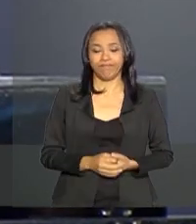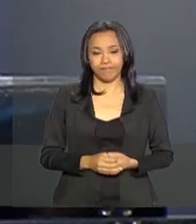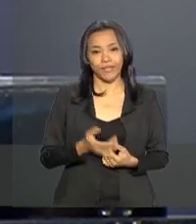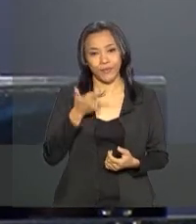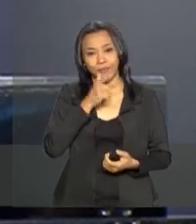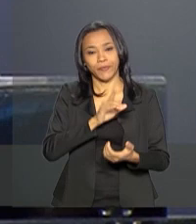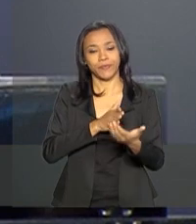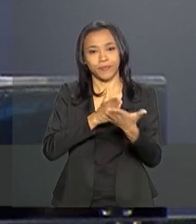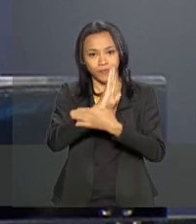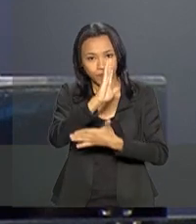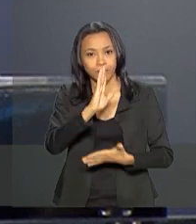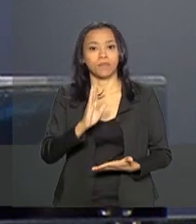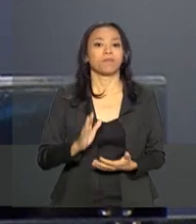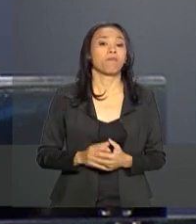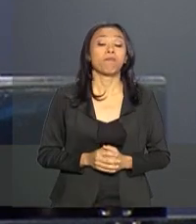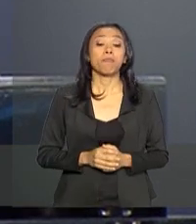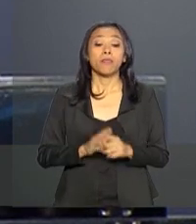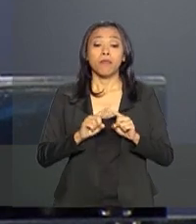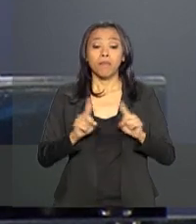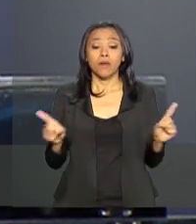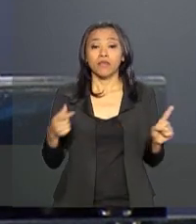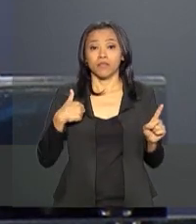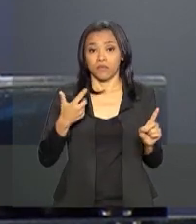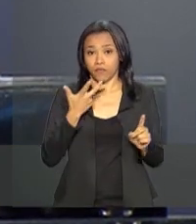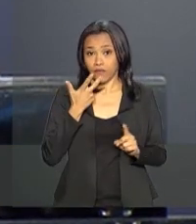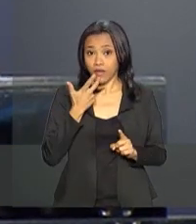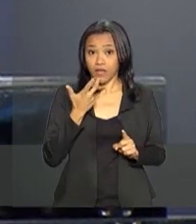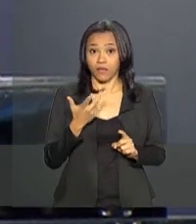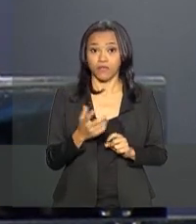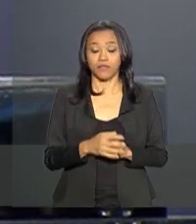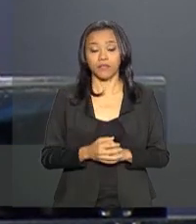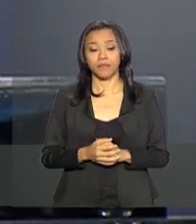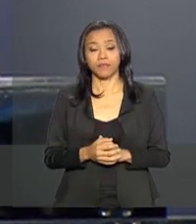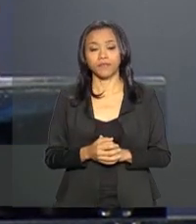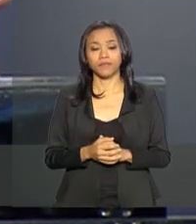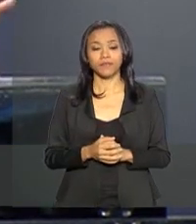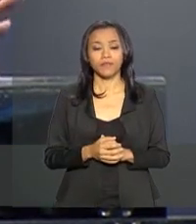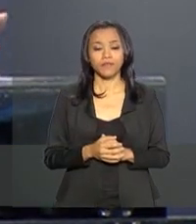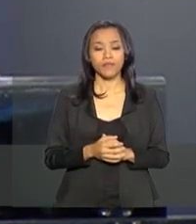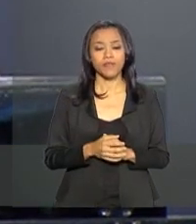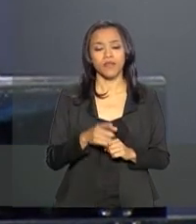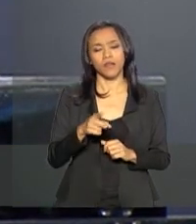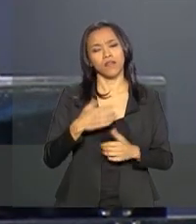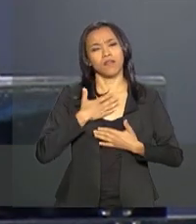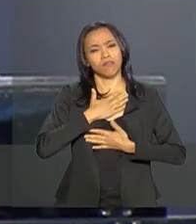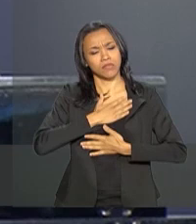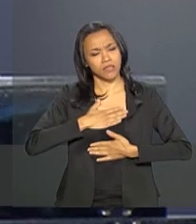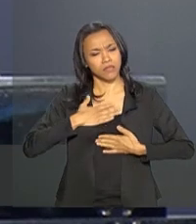Mas eu dizia que, na verdade, de